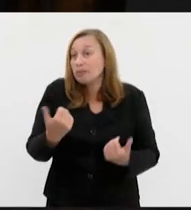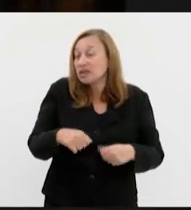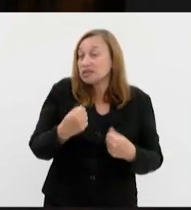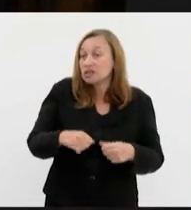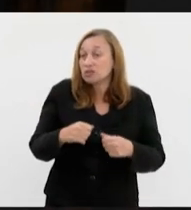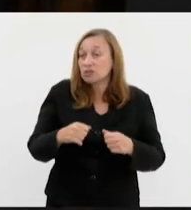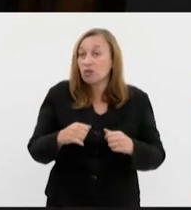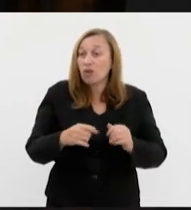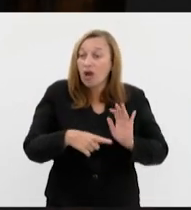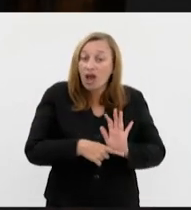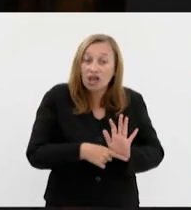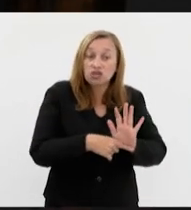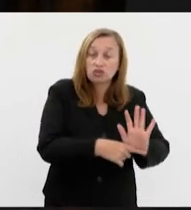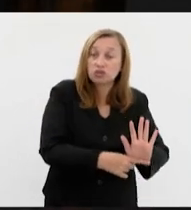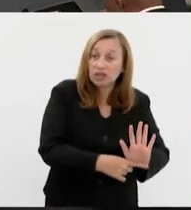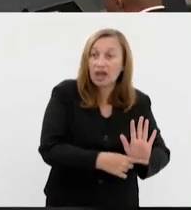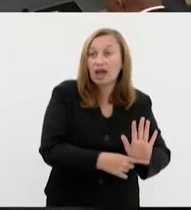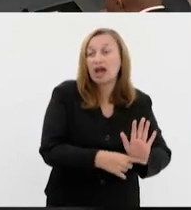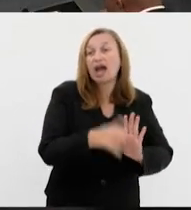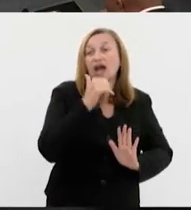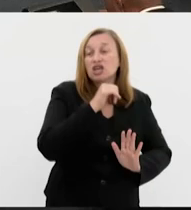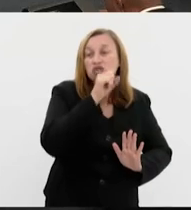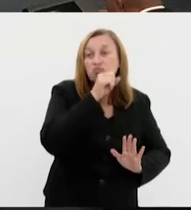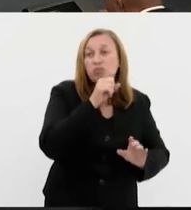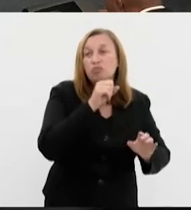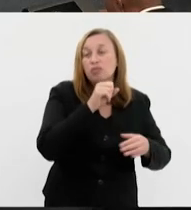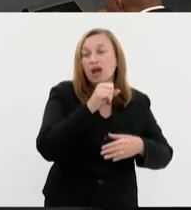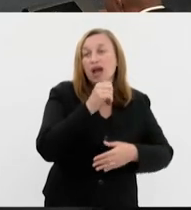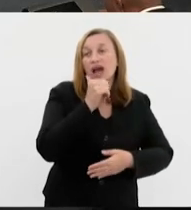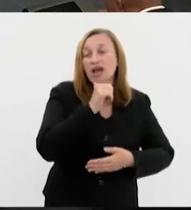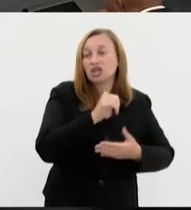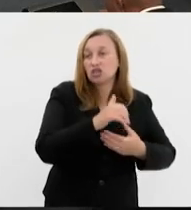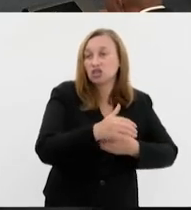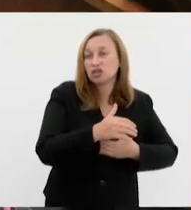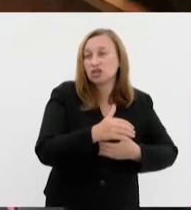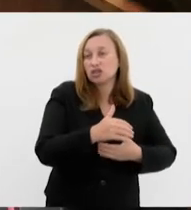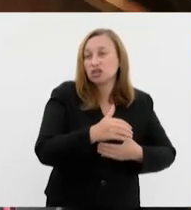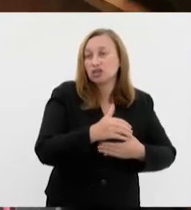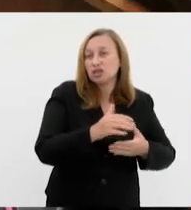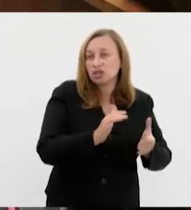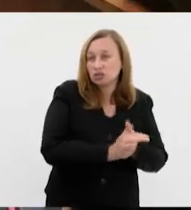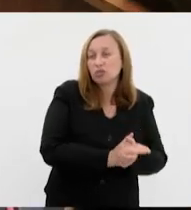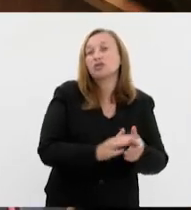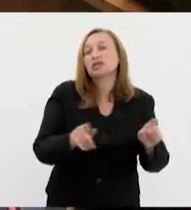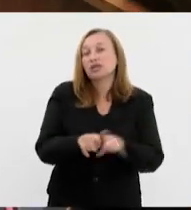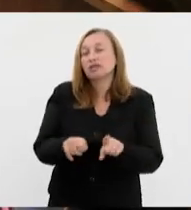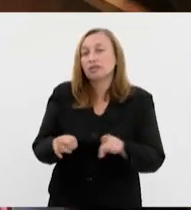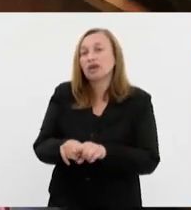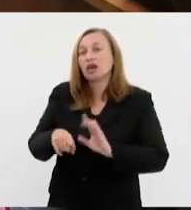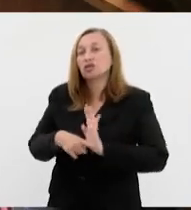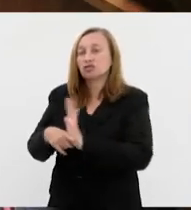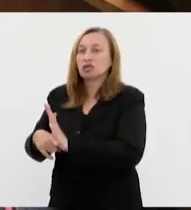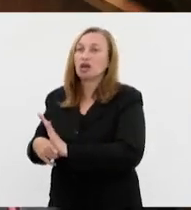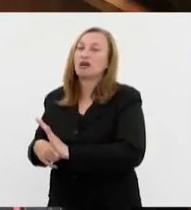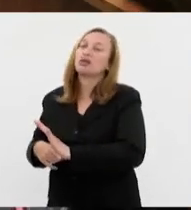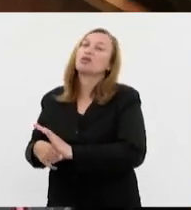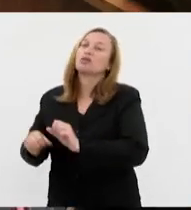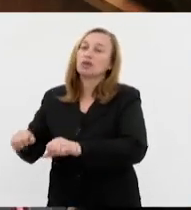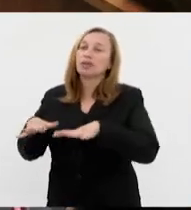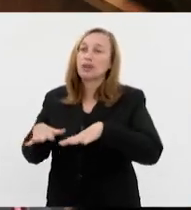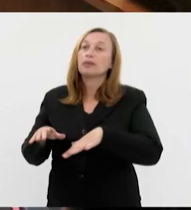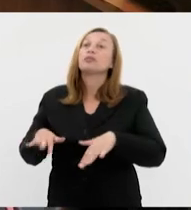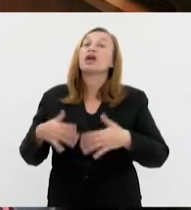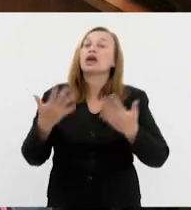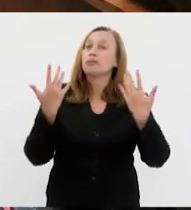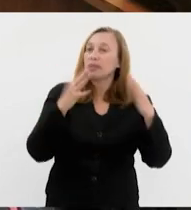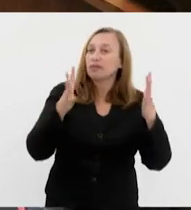Rodrigo Amorim. Nesse sentido, se me permite, parabenizar duplamente a deputada Renata, já fiz pessoalmente ontem, não só pela gravidez, mas pela